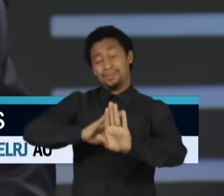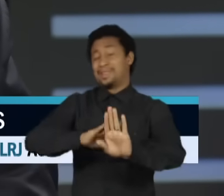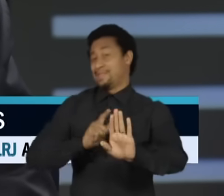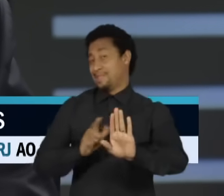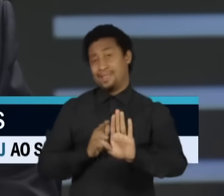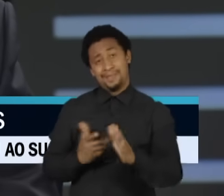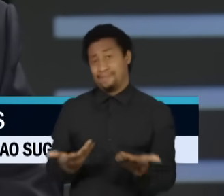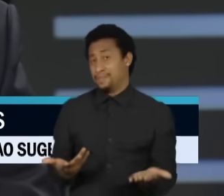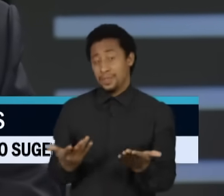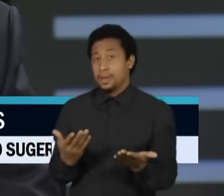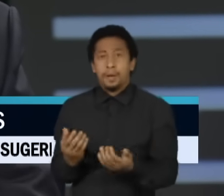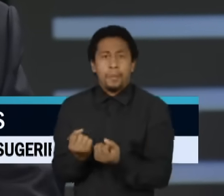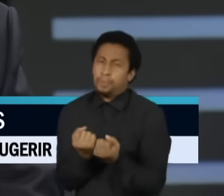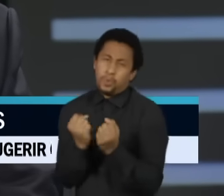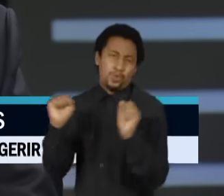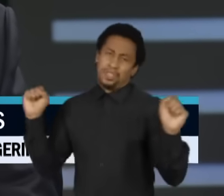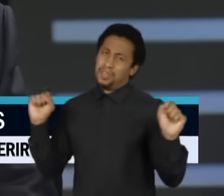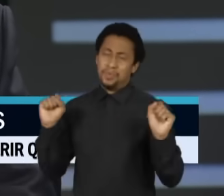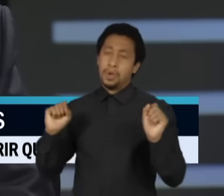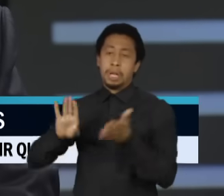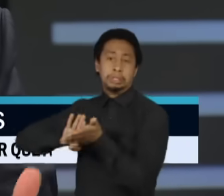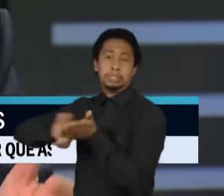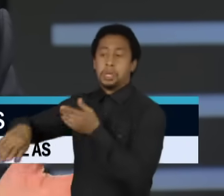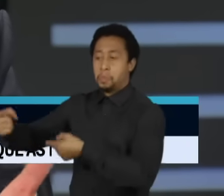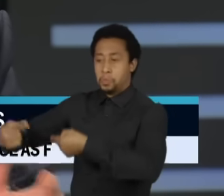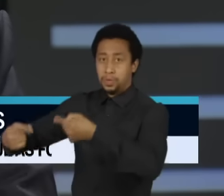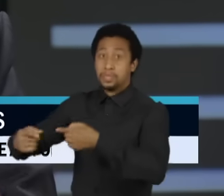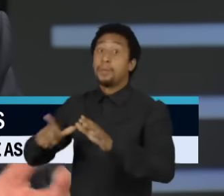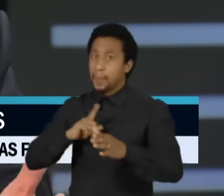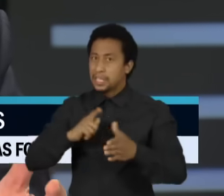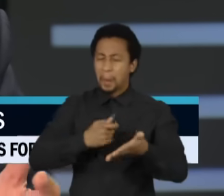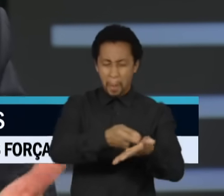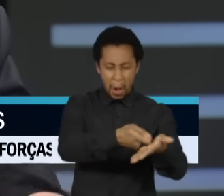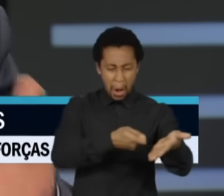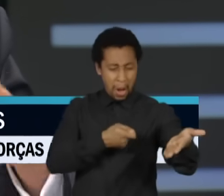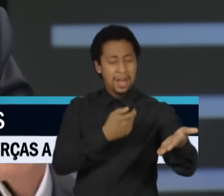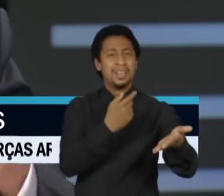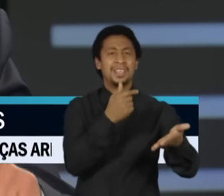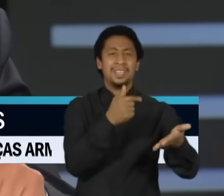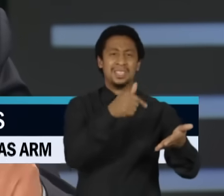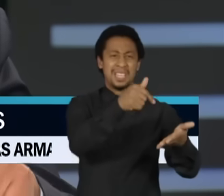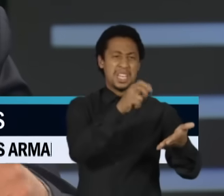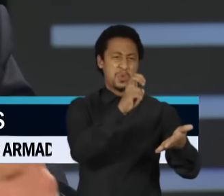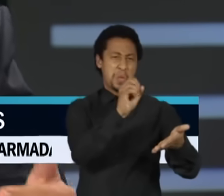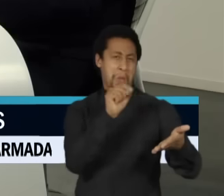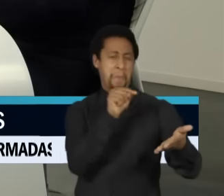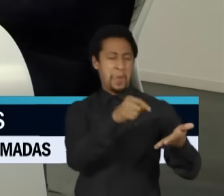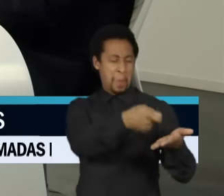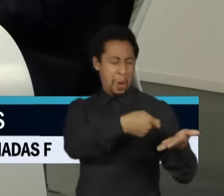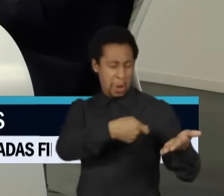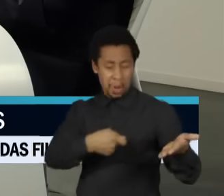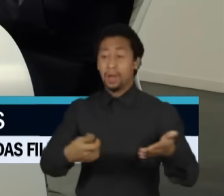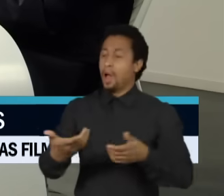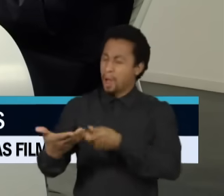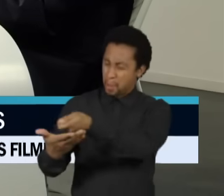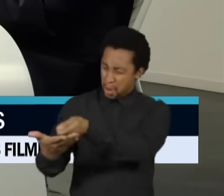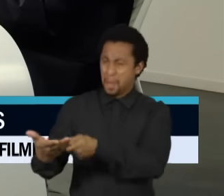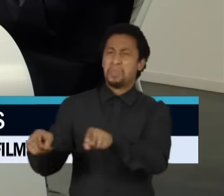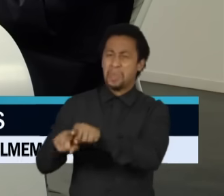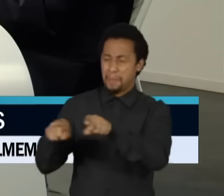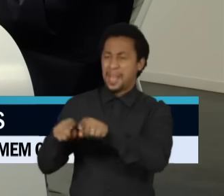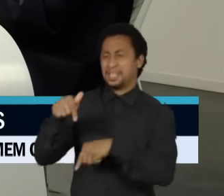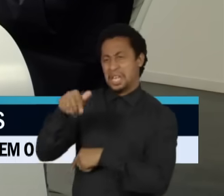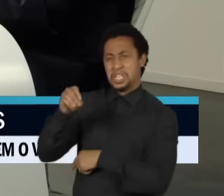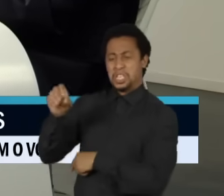veio esta outra também lá com 700.000 assinaturas e fica um flaflu de cartas, mas no fundo ambas defendem a democracia.